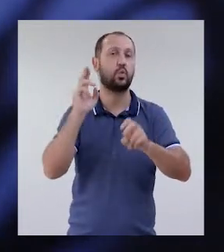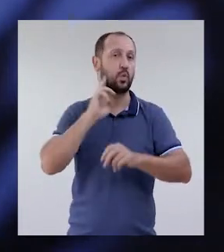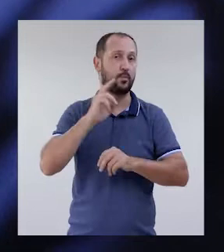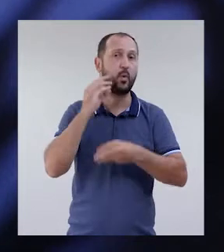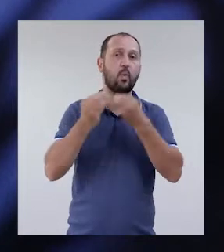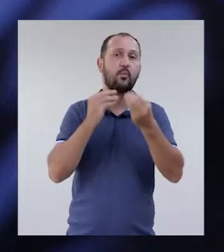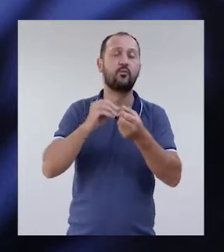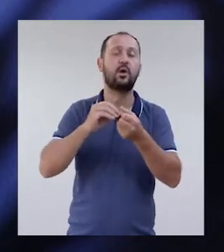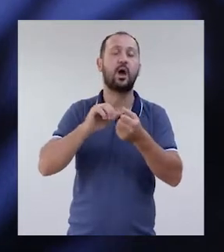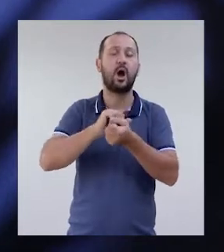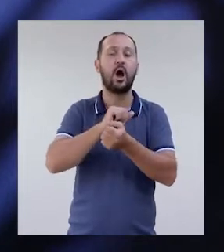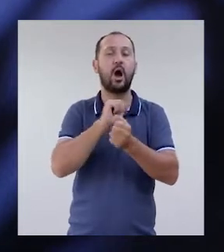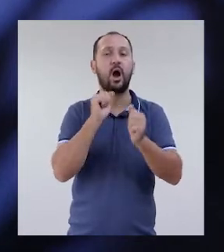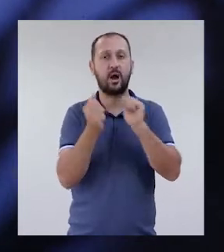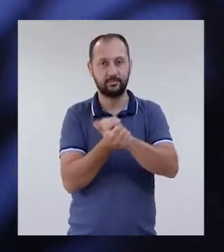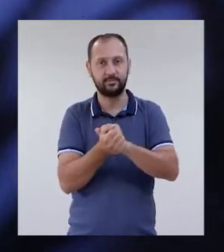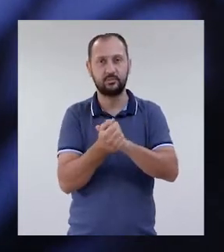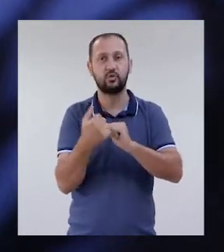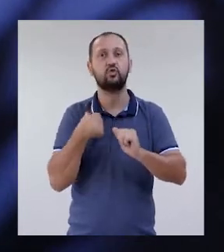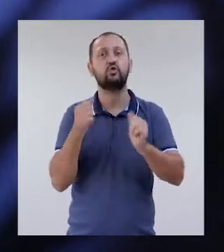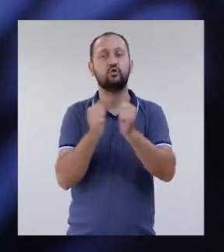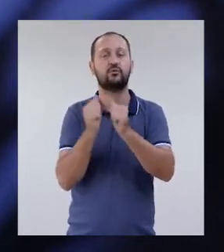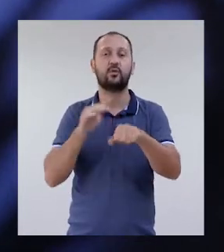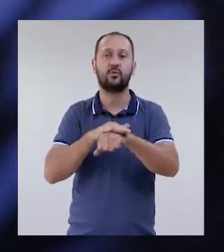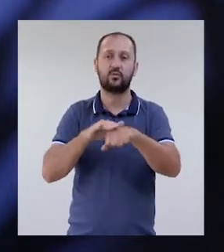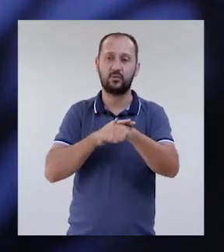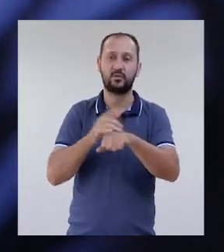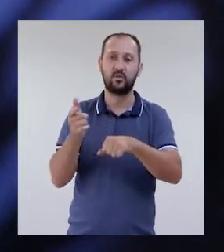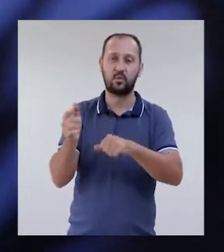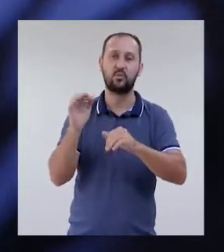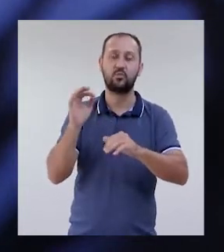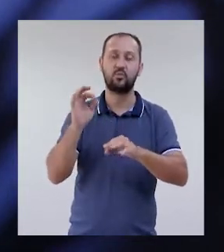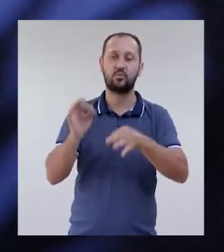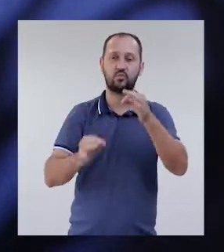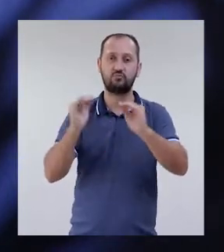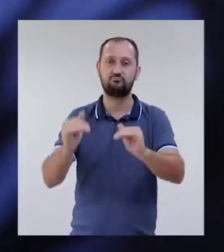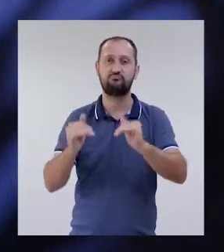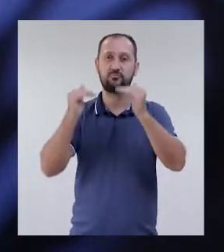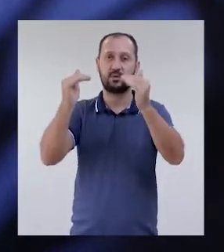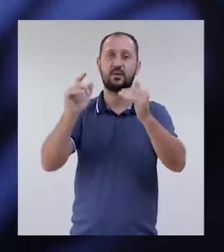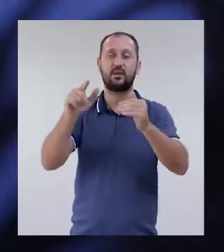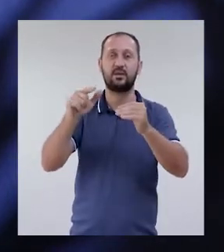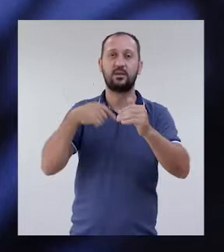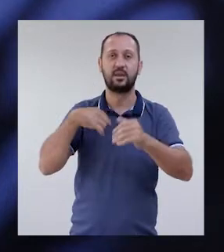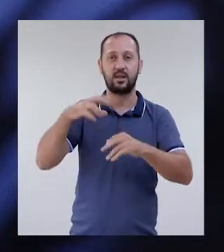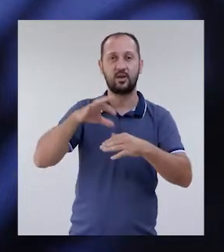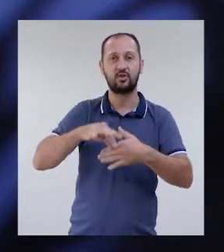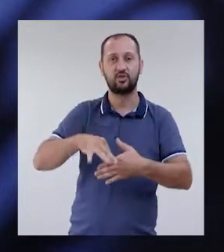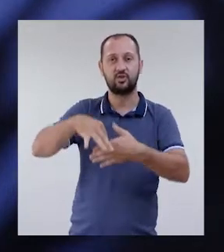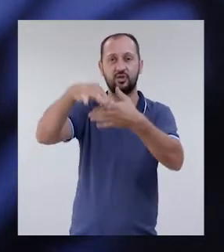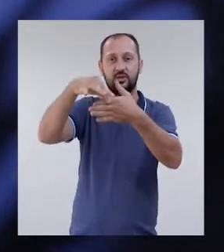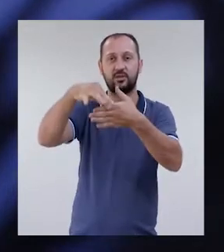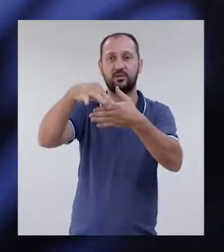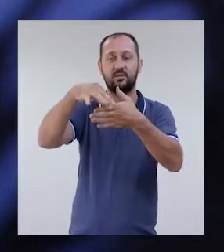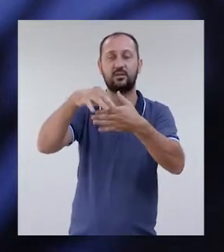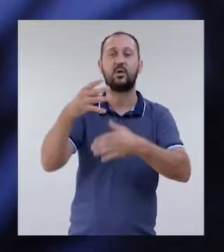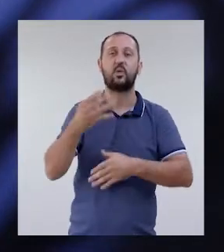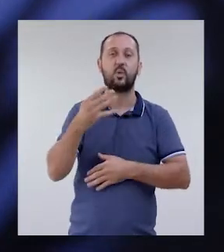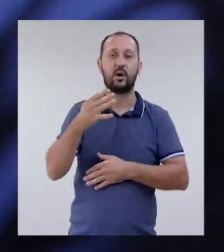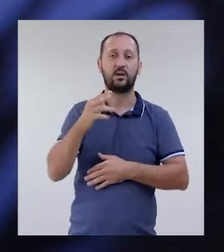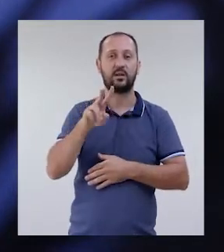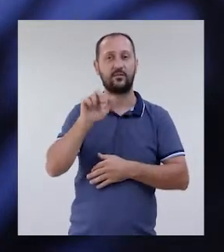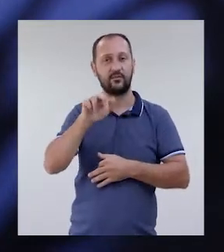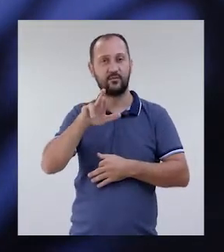como foi essa adaptação, a gente vai falar justamente com um desembargador que atualmente está à frente da 4ª Câmara Civil